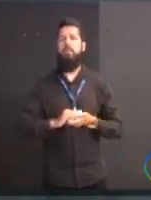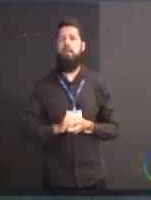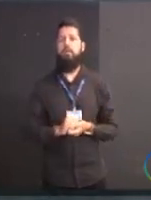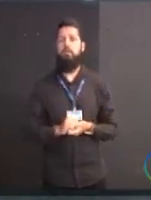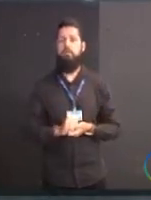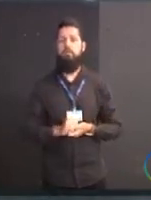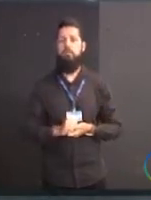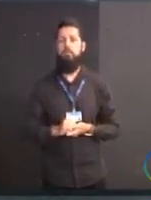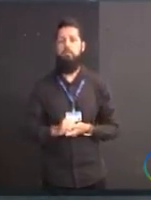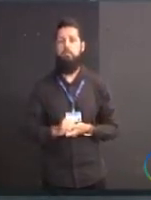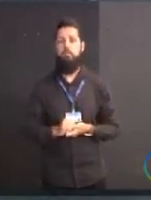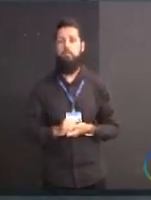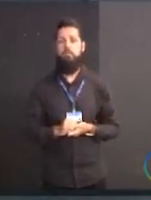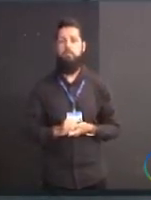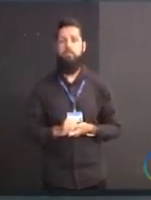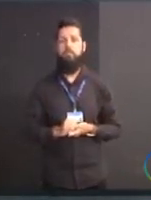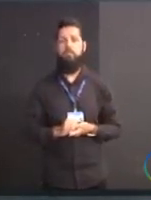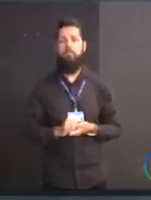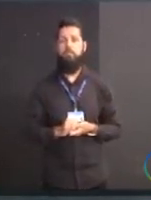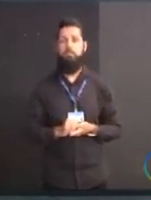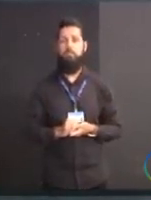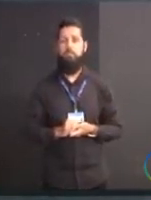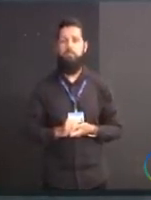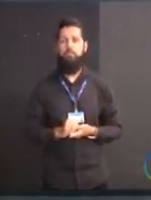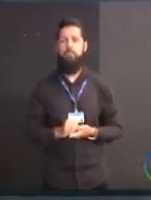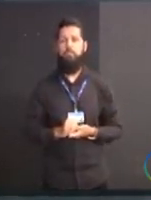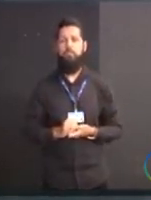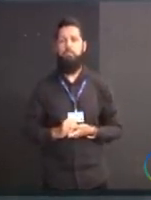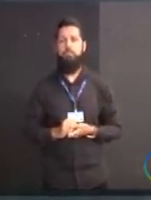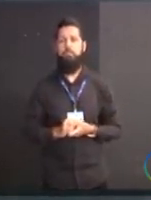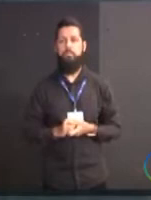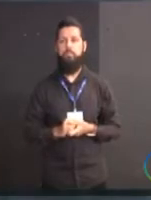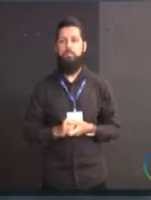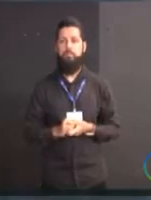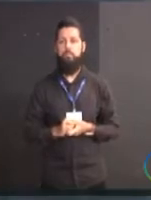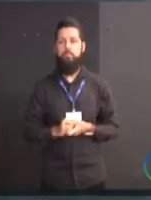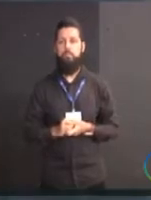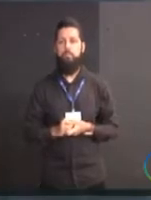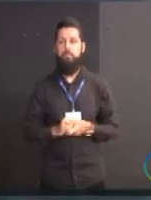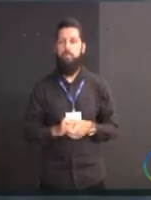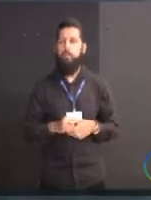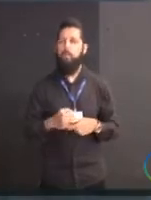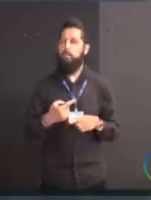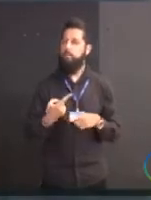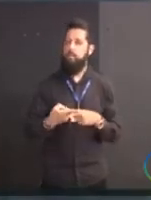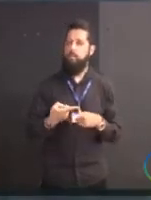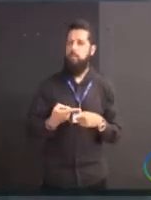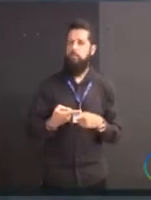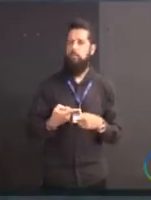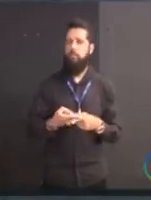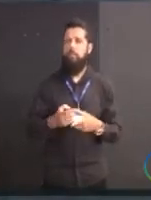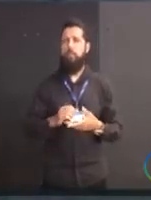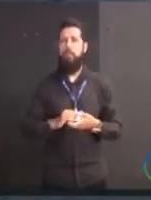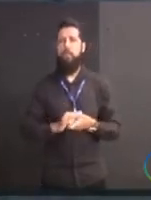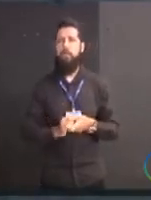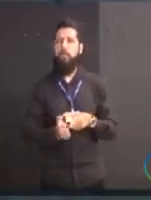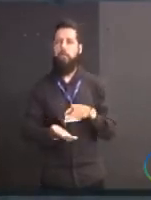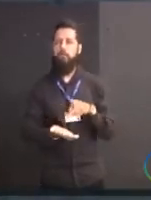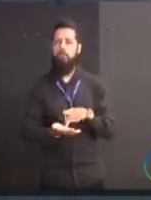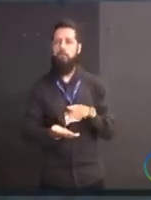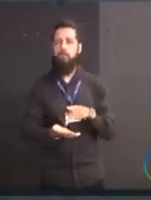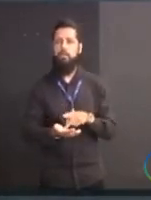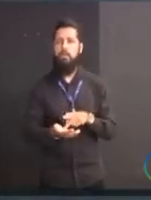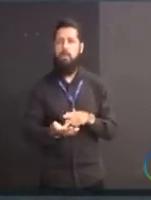se reportou o nosso caro professor Herculano Pires. Porque, em verdade,